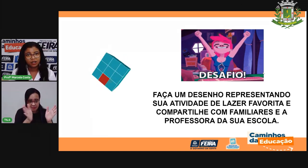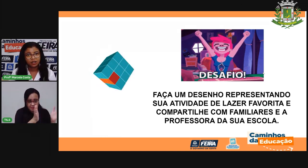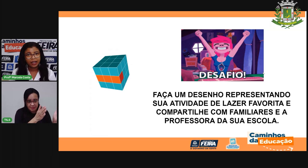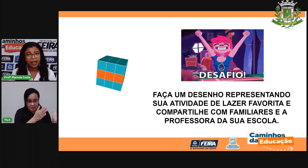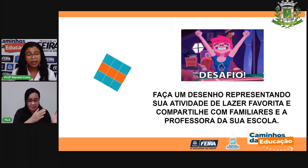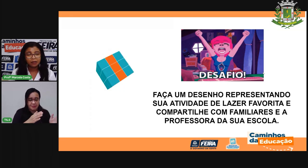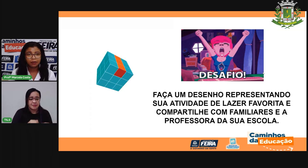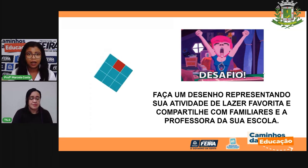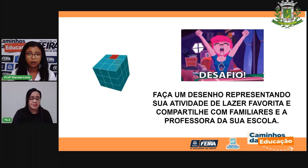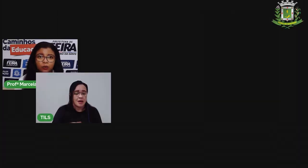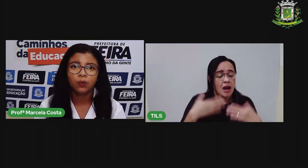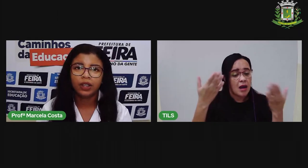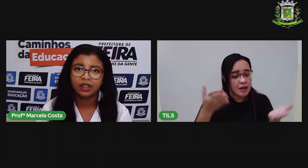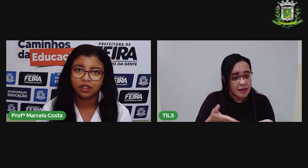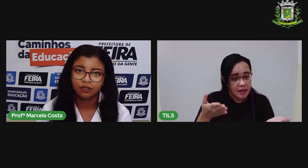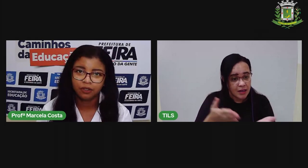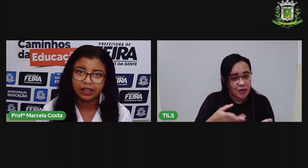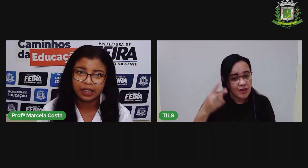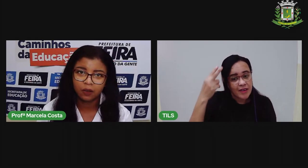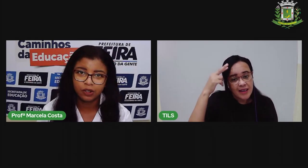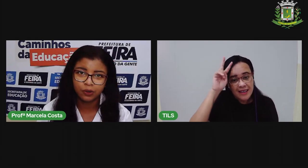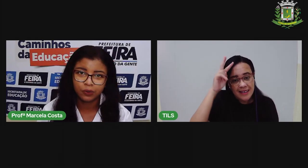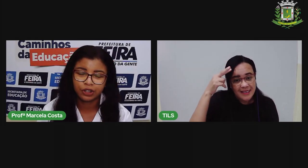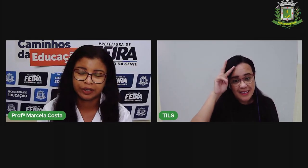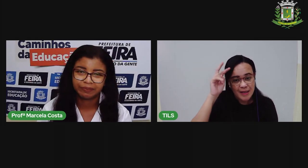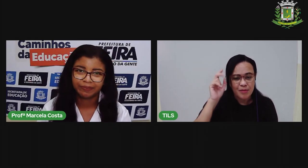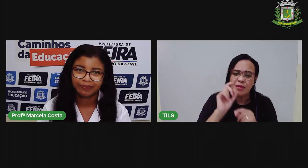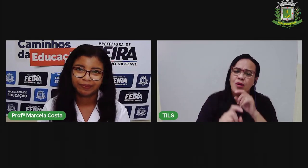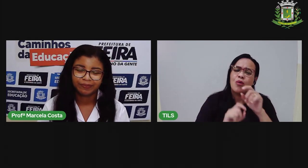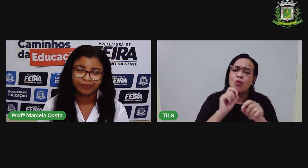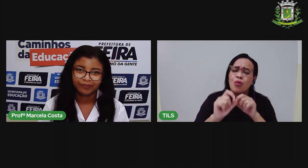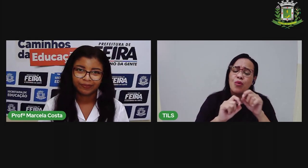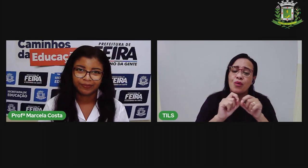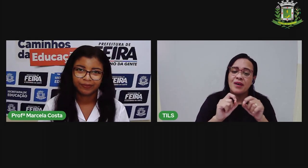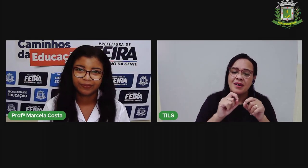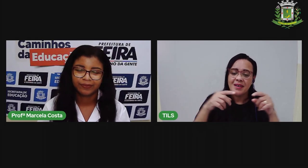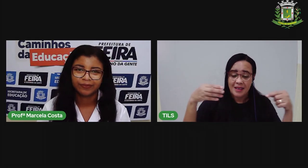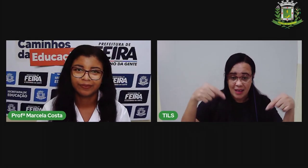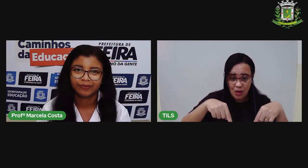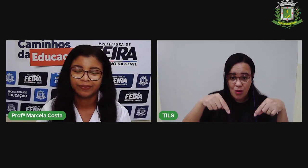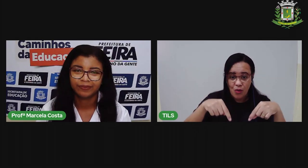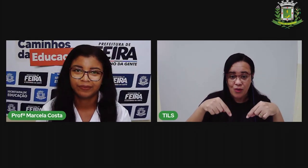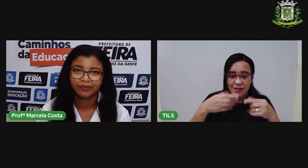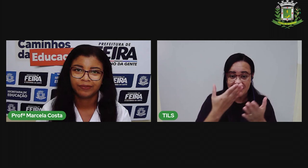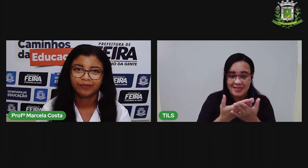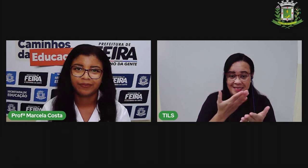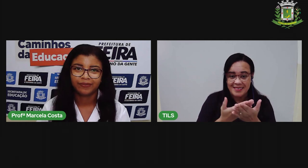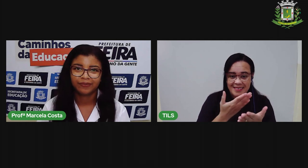para a gente relembrar o que a gente viu nessa aula de hoje.